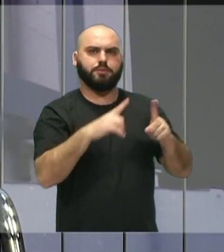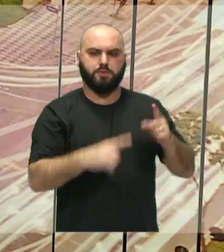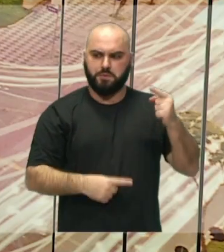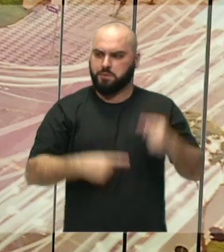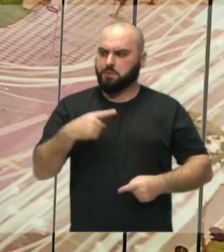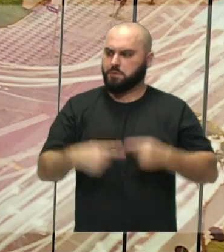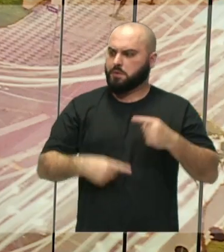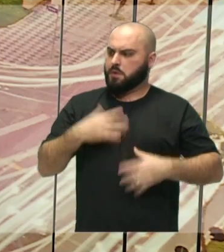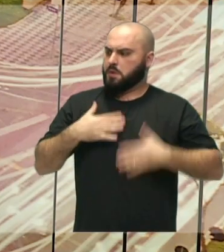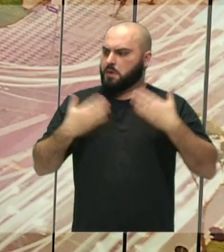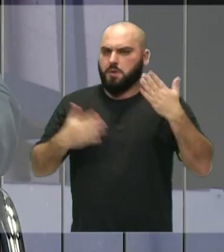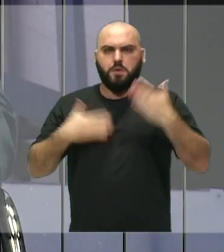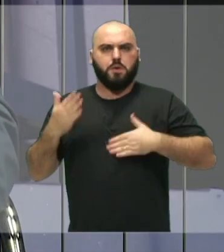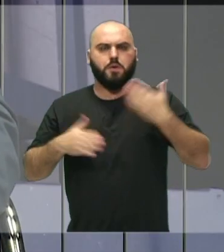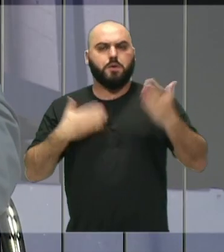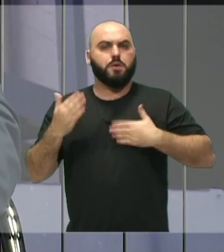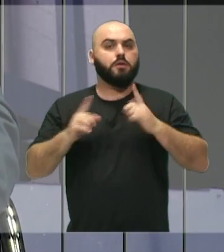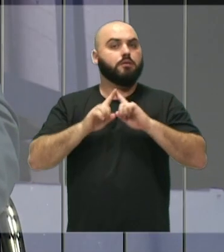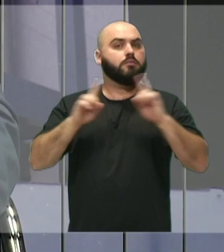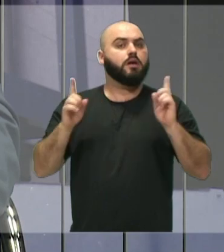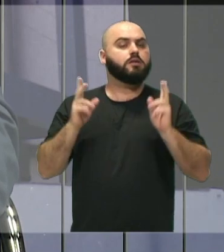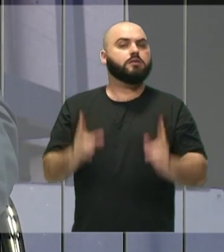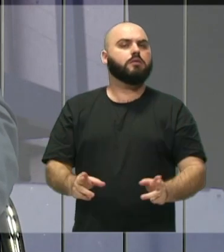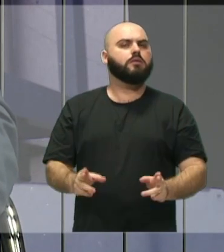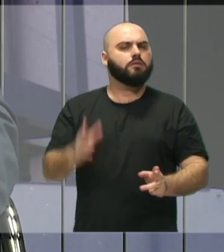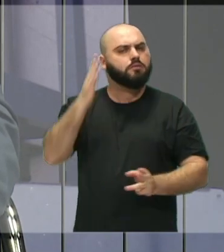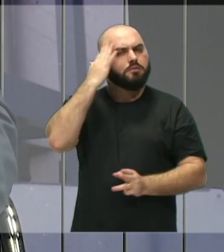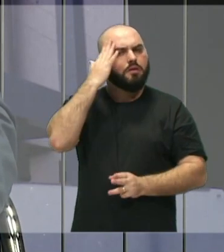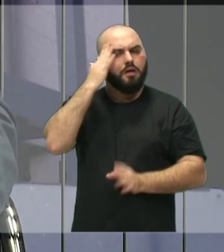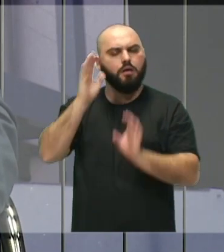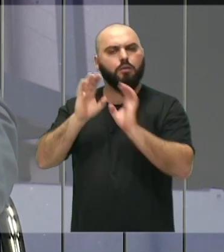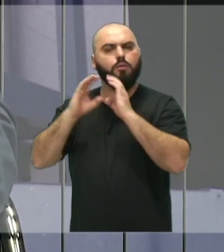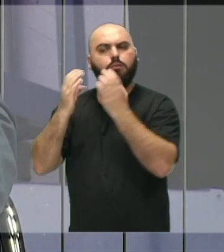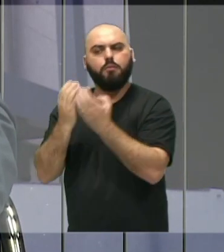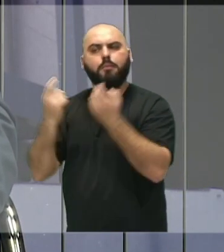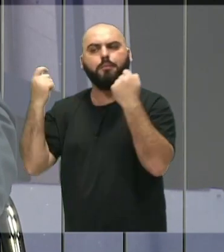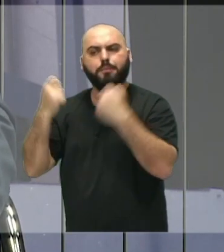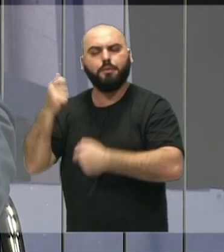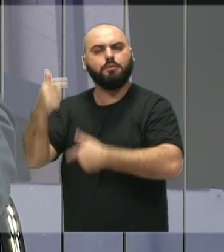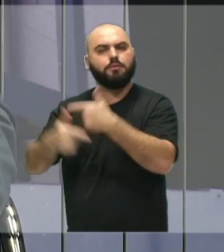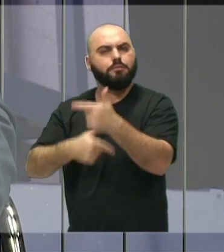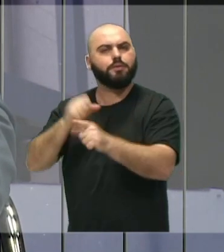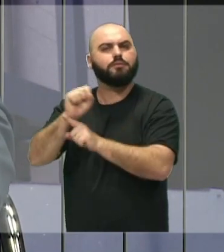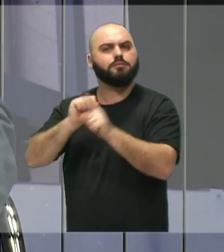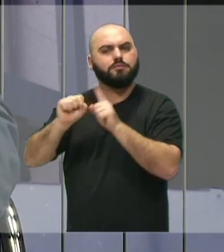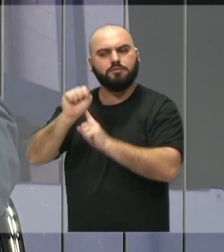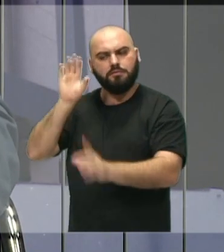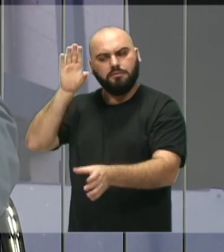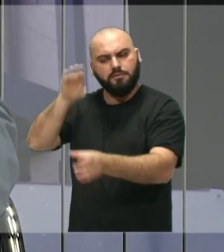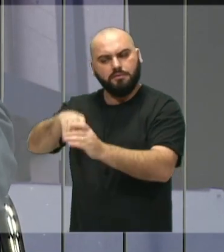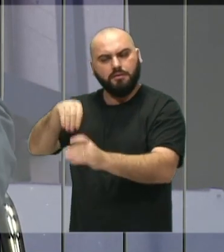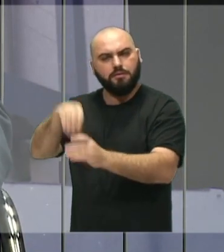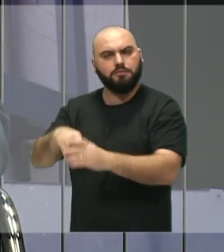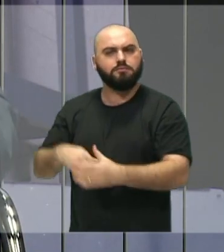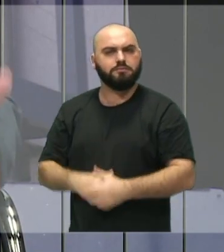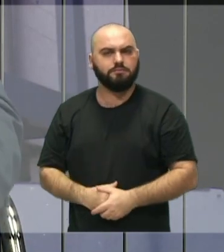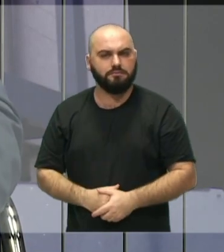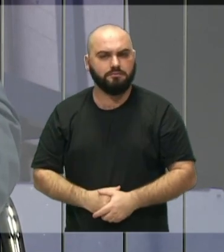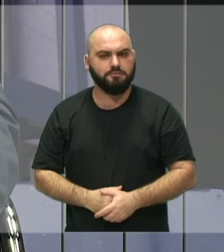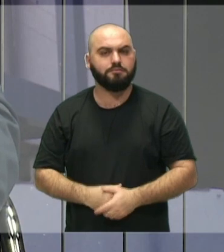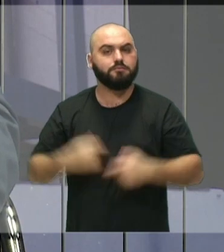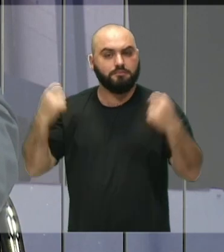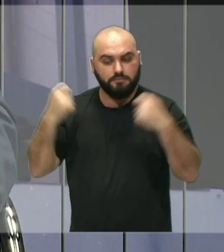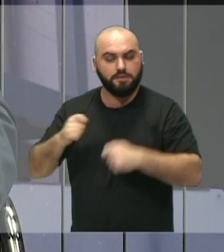muito aflorado, mas ao mesmo tempo, aquela comunidade ela precisa de um trabalho social dentro daquela praça que está lá. Nós precisamos ocupar